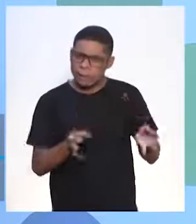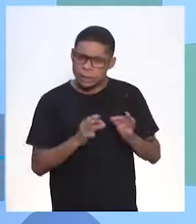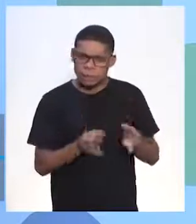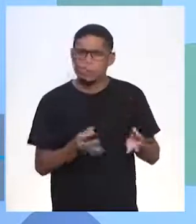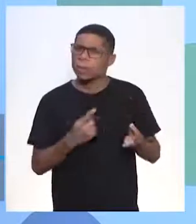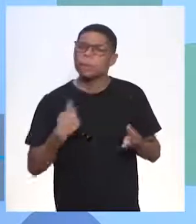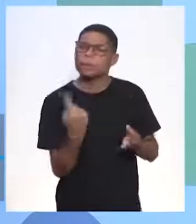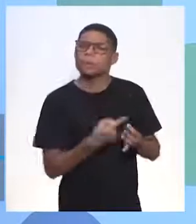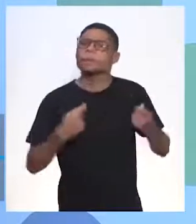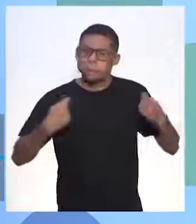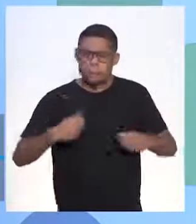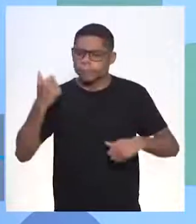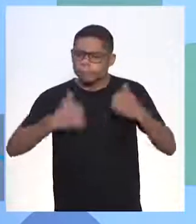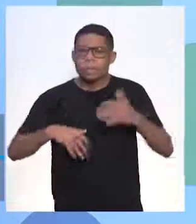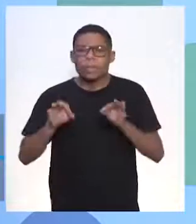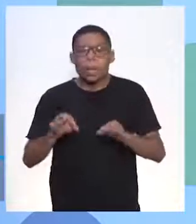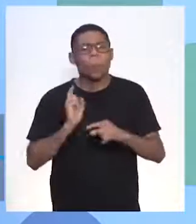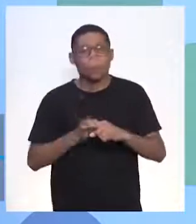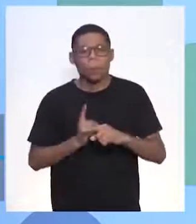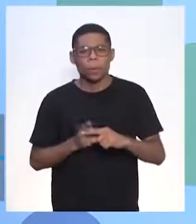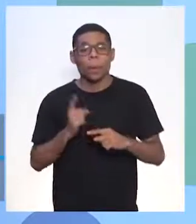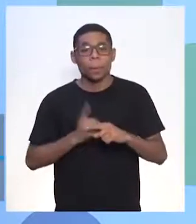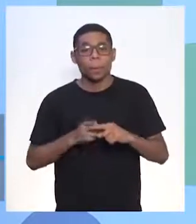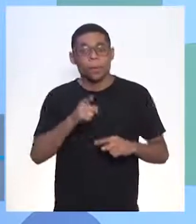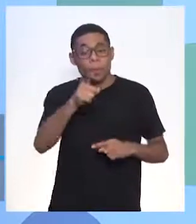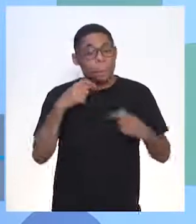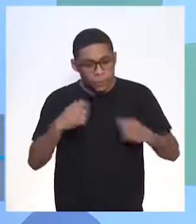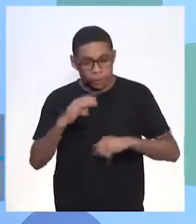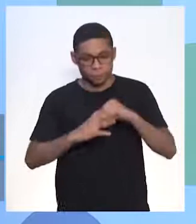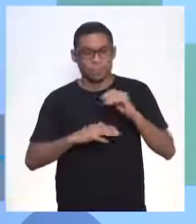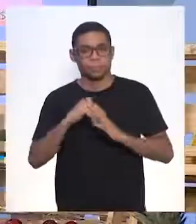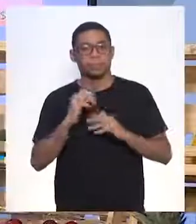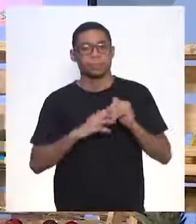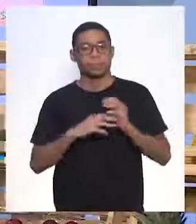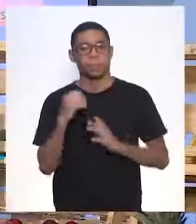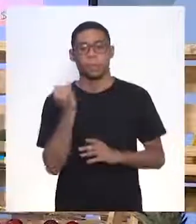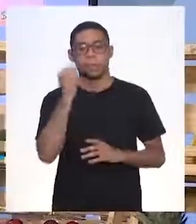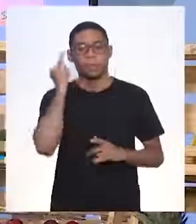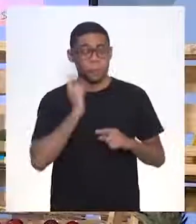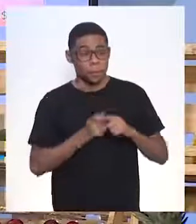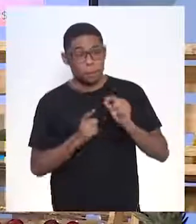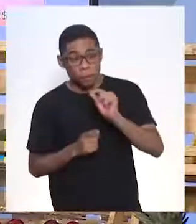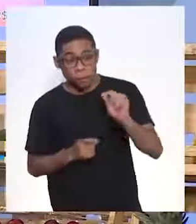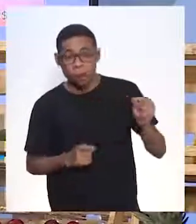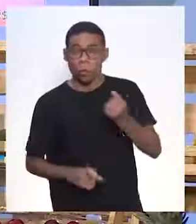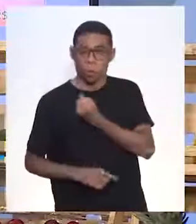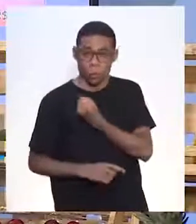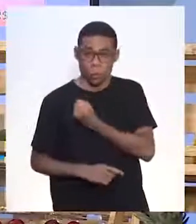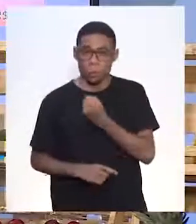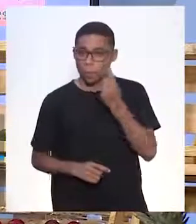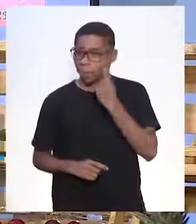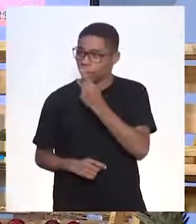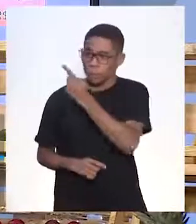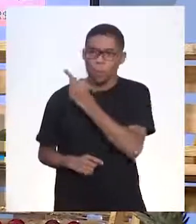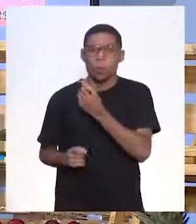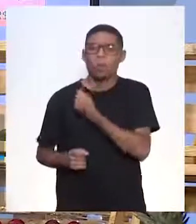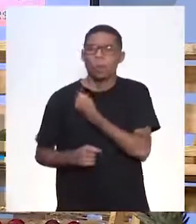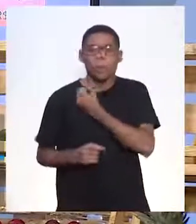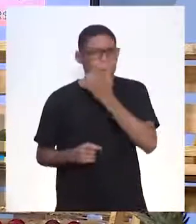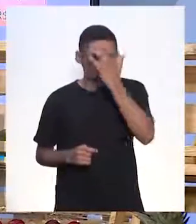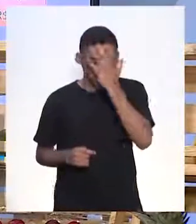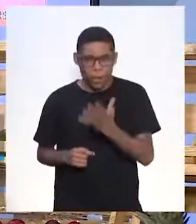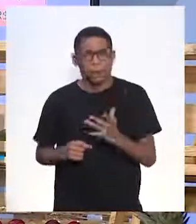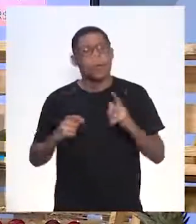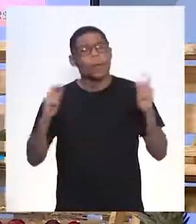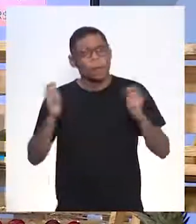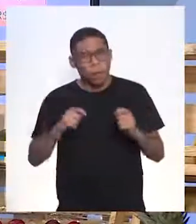assim, num determinado momento, você vai precisar da técnica. É porque para esses números, né? Verdade. Esses números aí que são inteiros, sim, que você